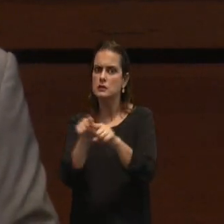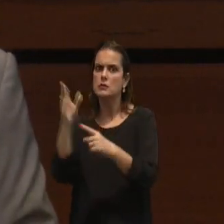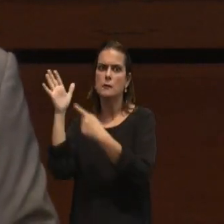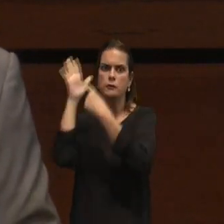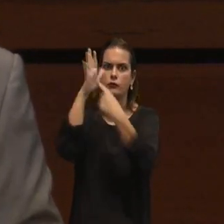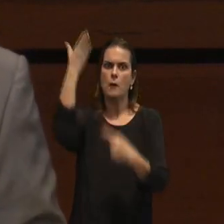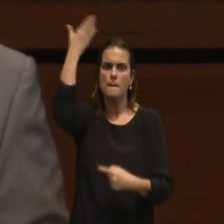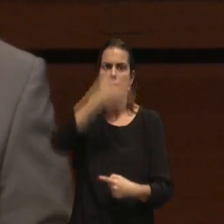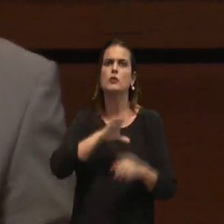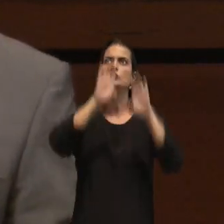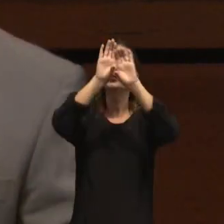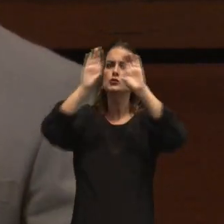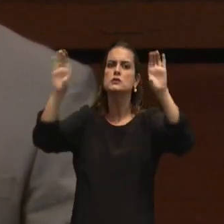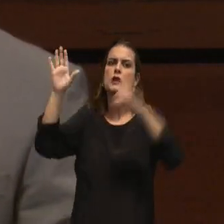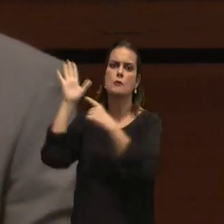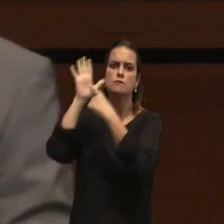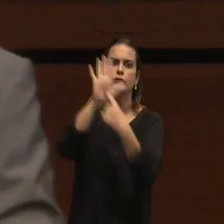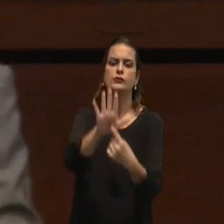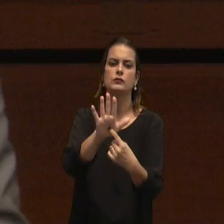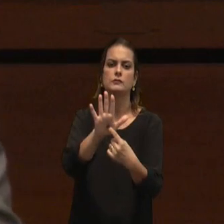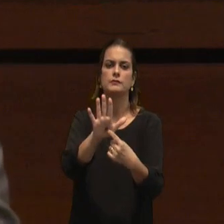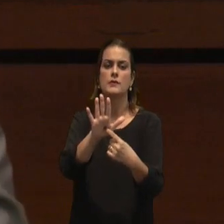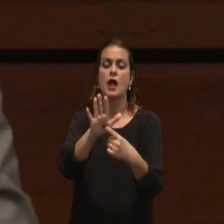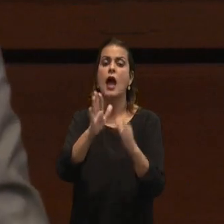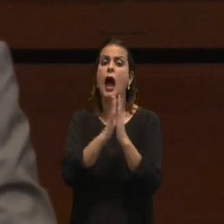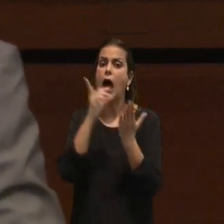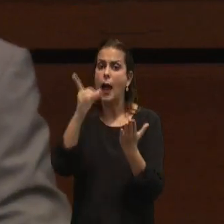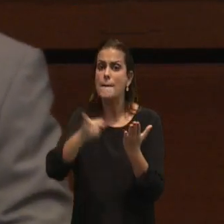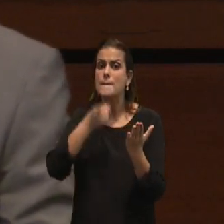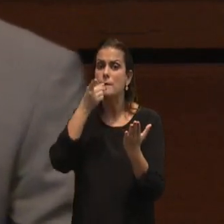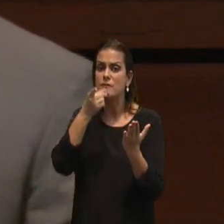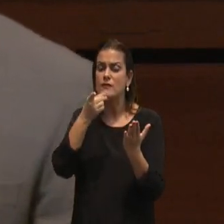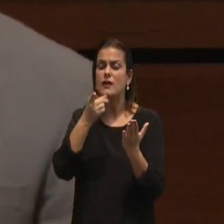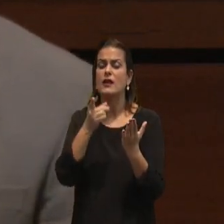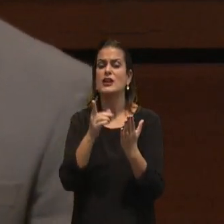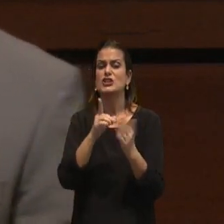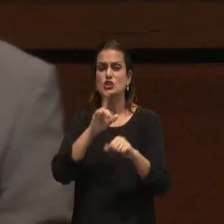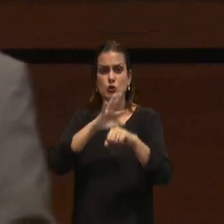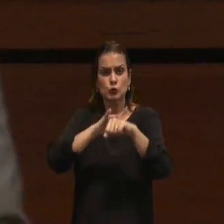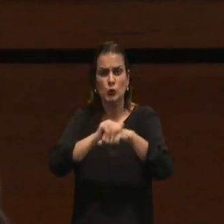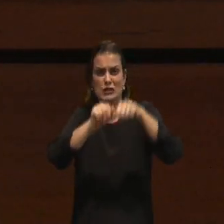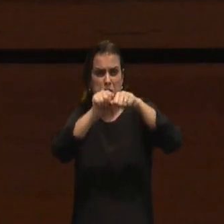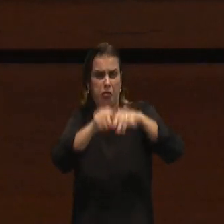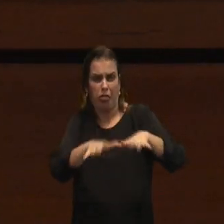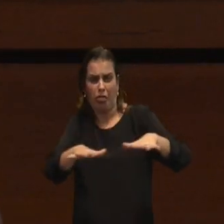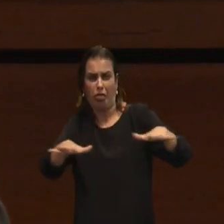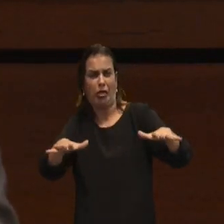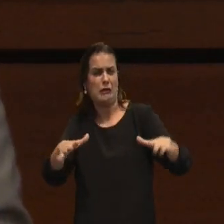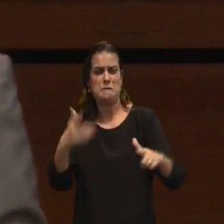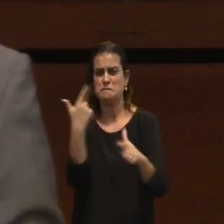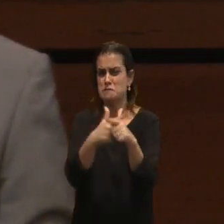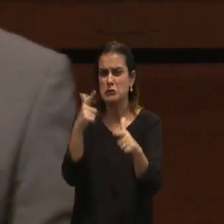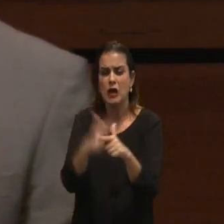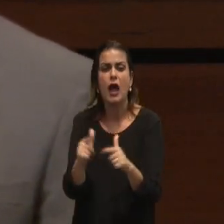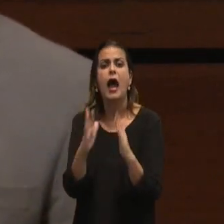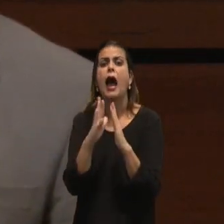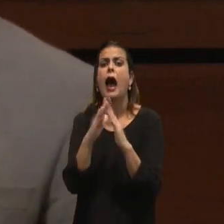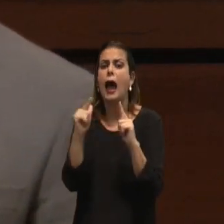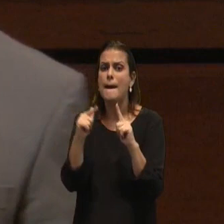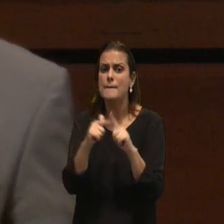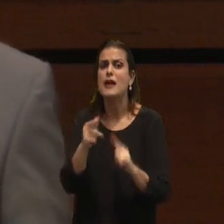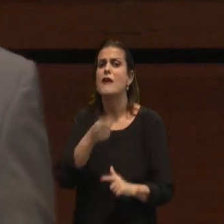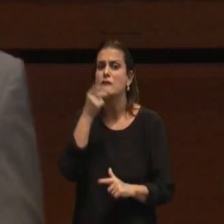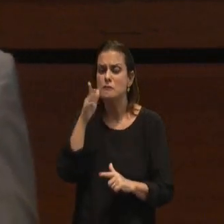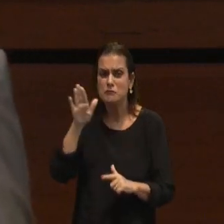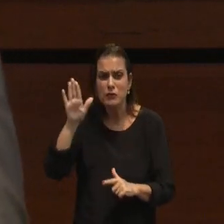no céu. A Bíblia profetiza epidemias, doenças e catástrofes. A Bíblia profetiza